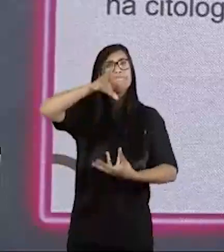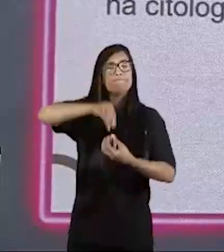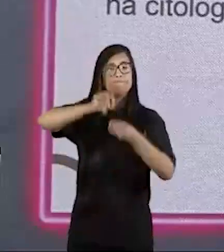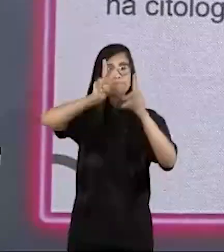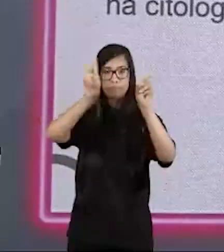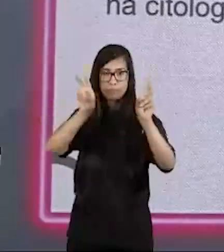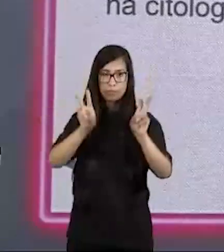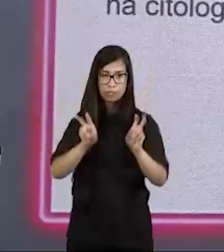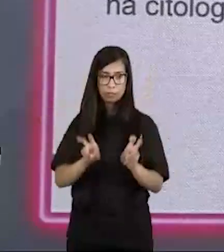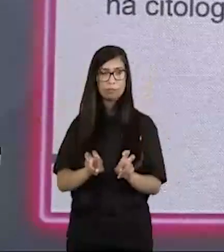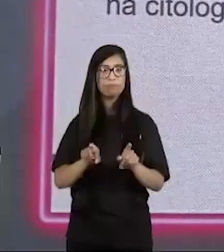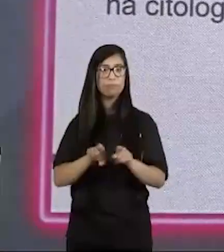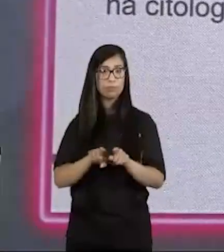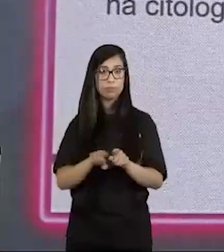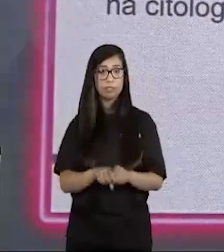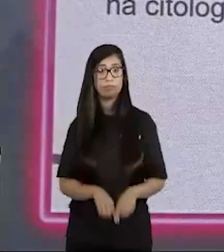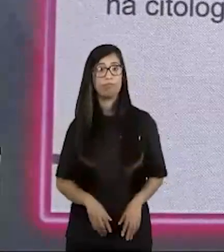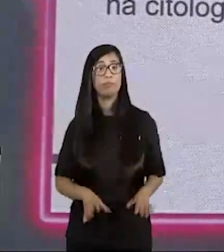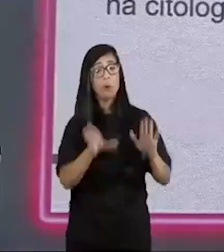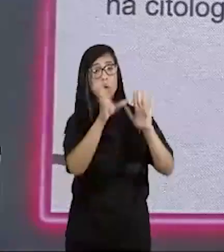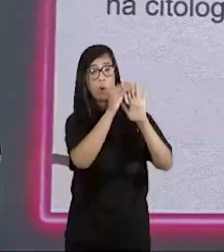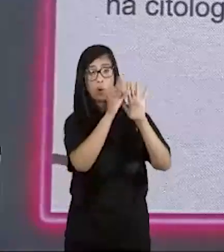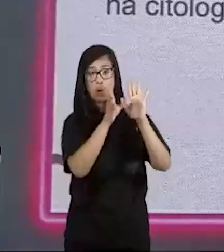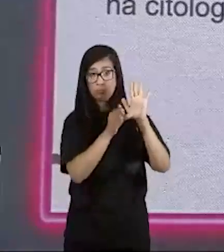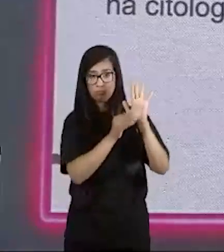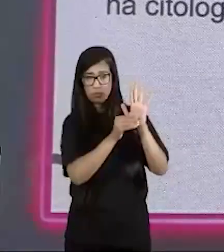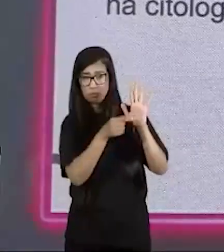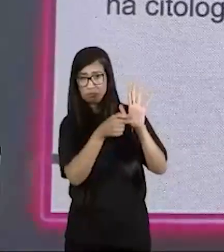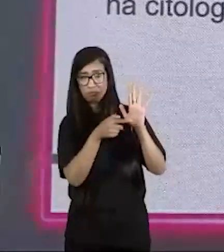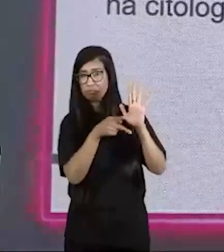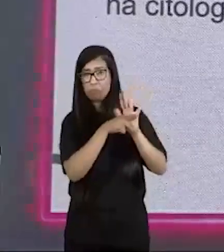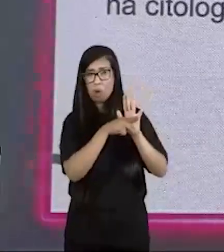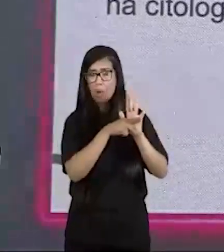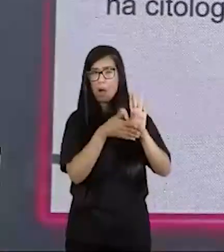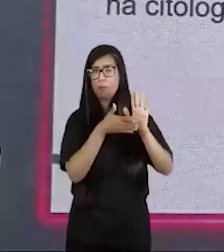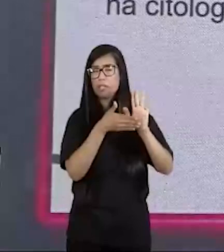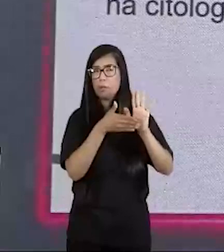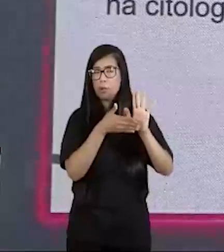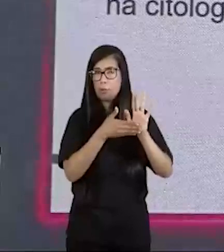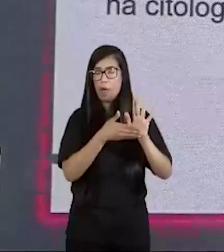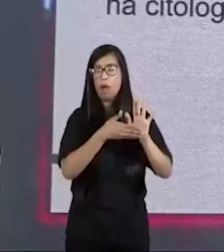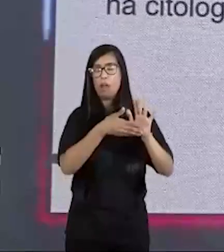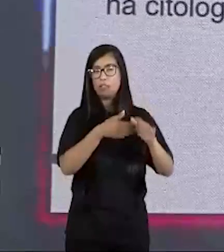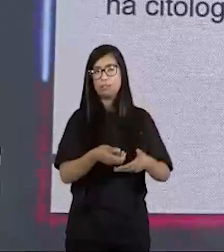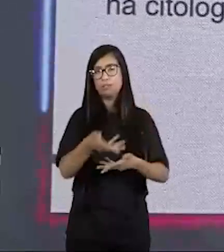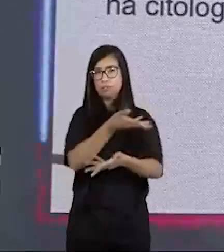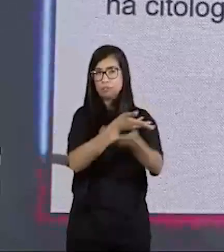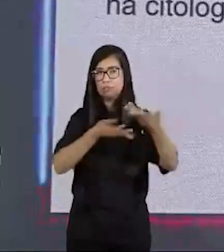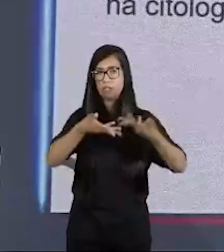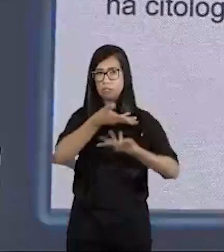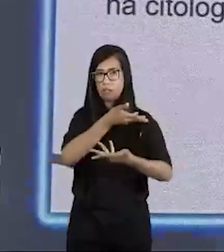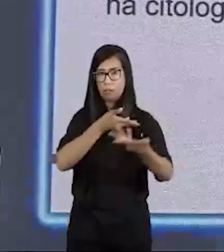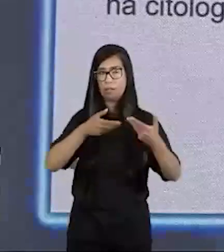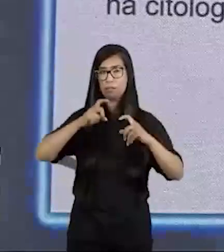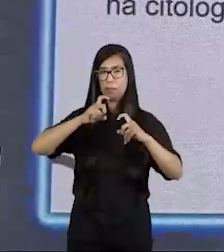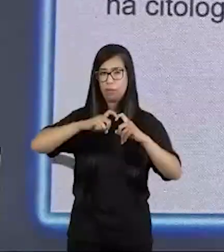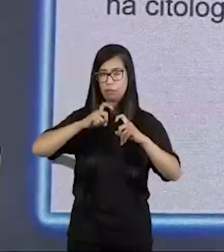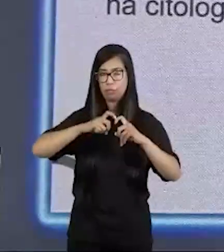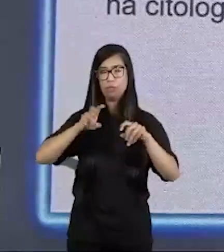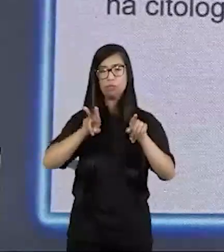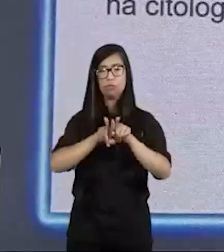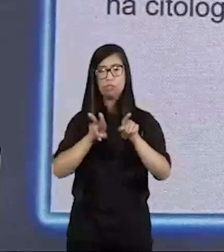Bom, pensando em etapas para o nosso diagnóstico, e especificamente em citologia ou em exames